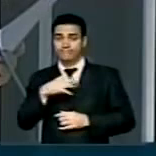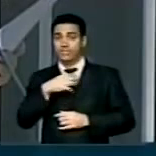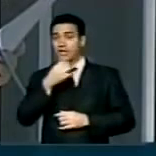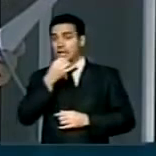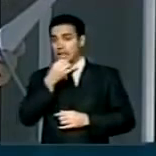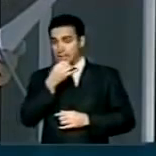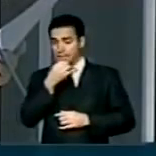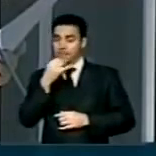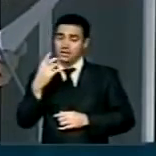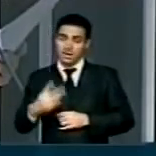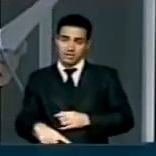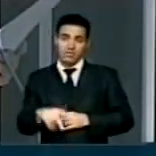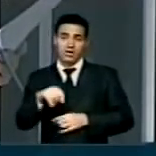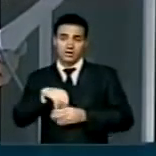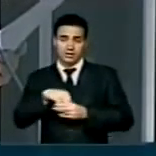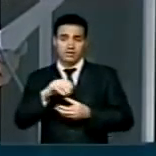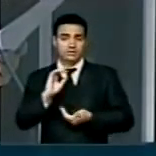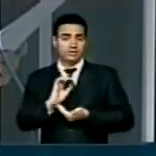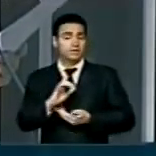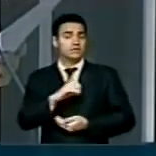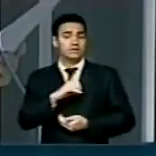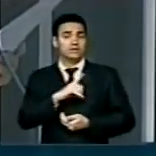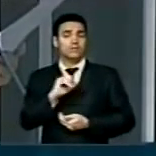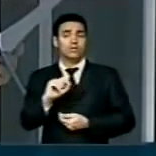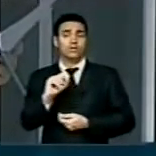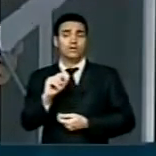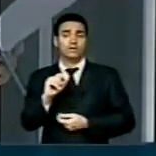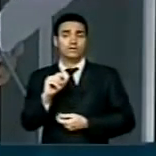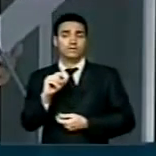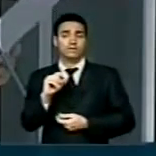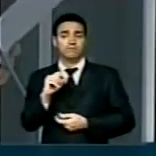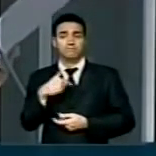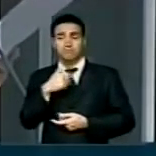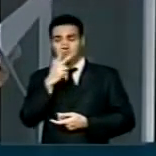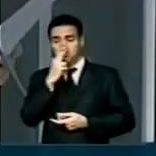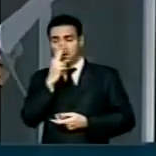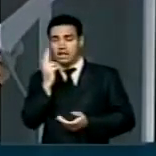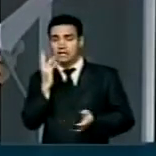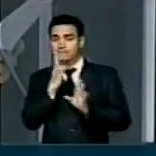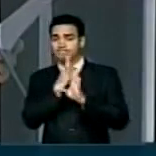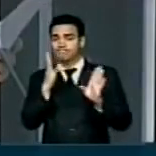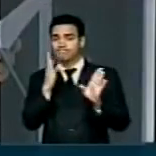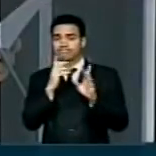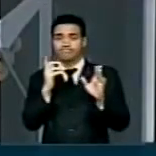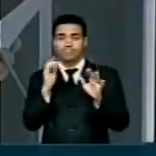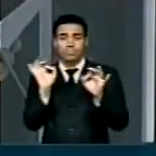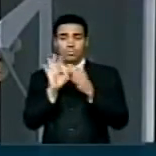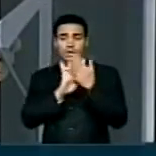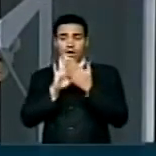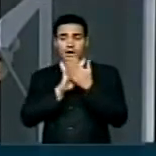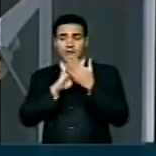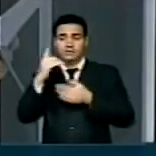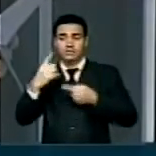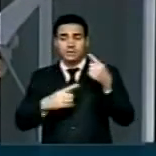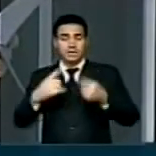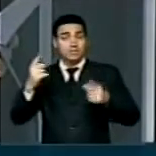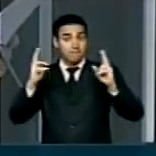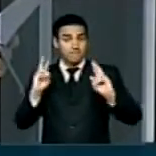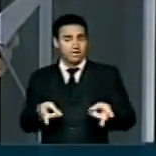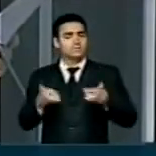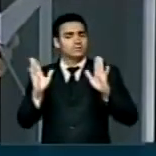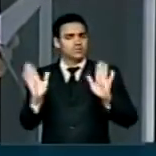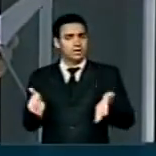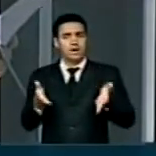Lamentavelmente, essa casa tem reiteradamente se esquivado desse debate, apesar de